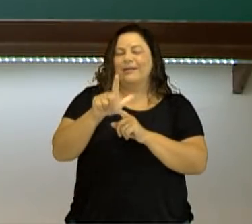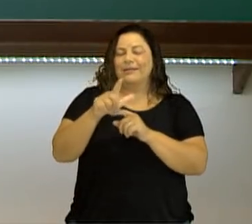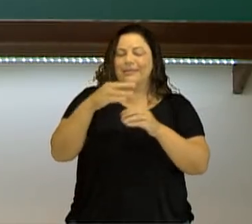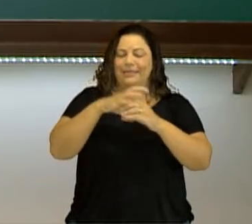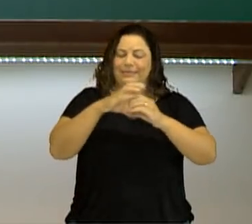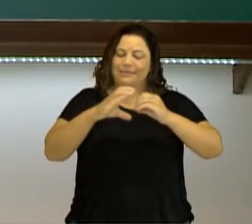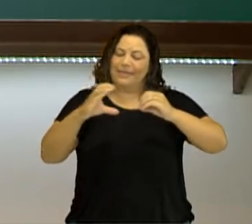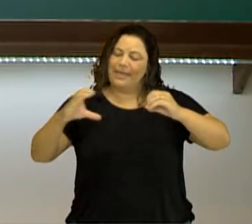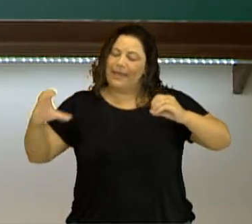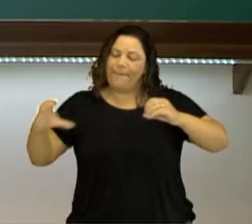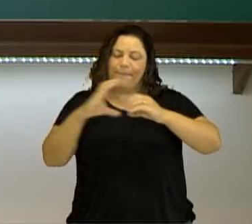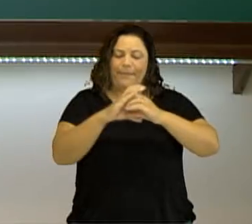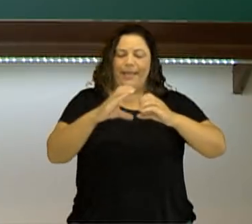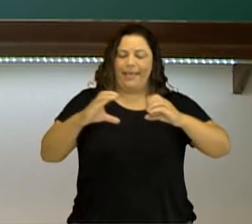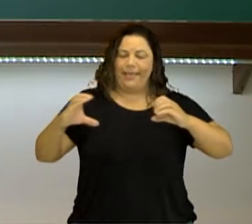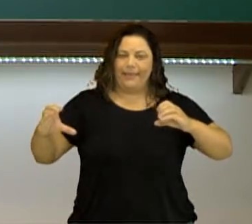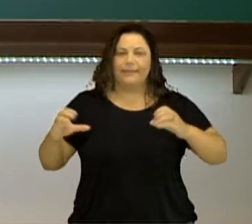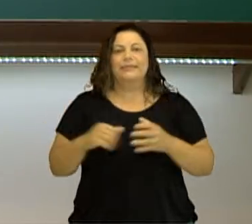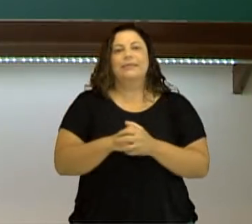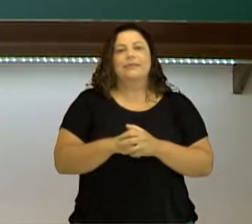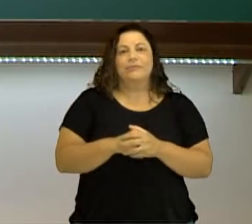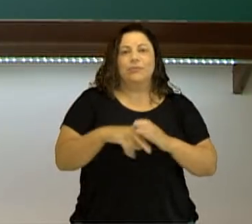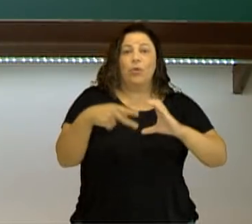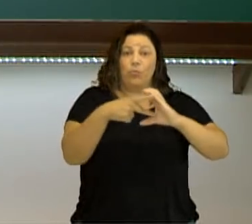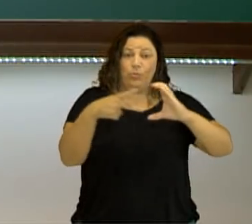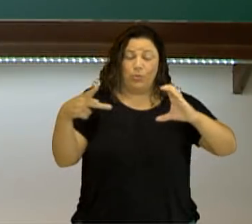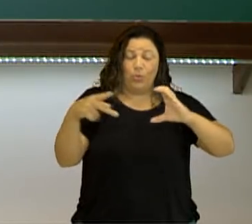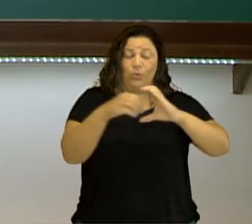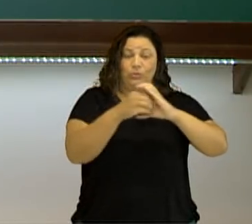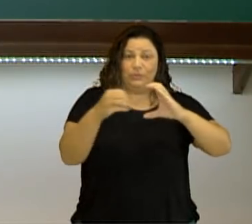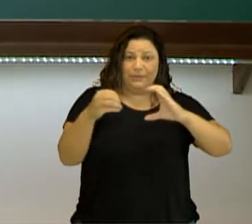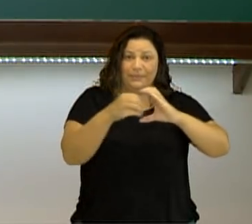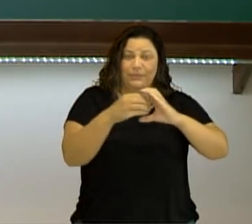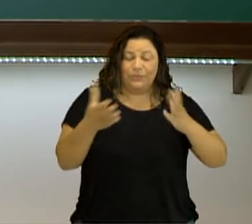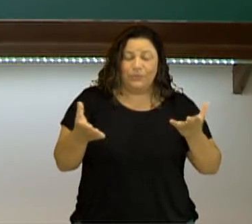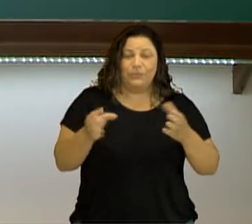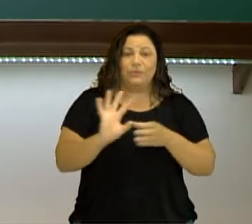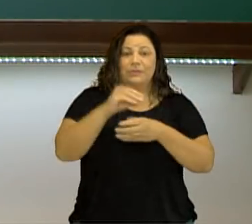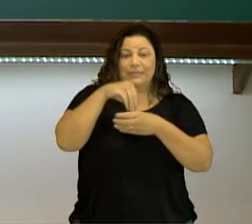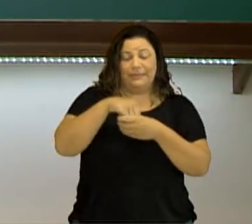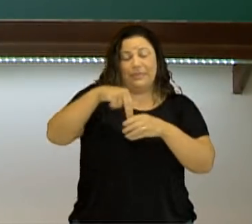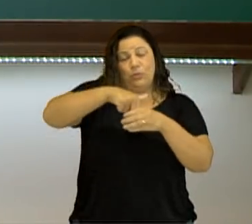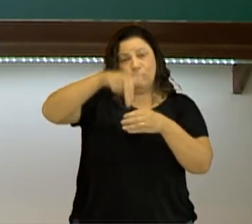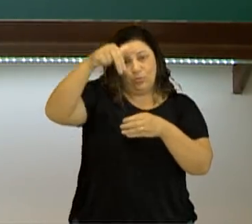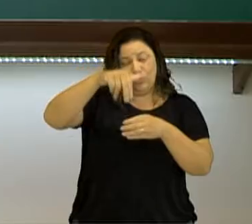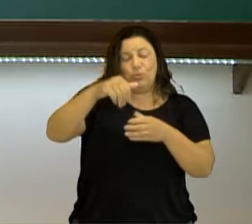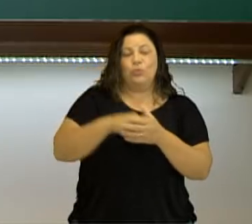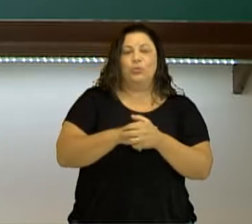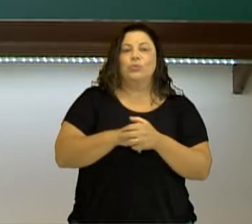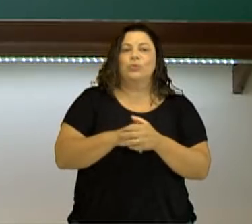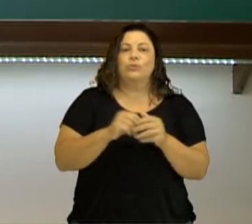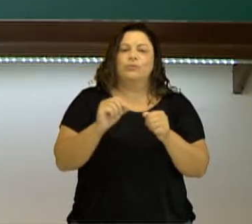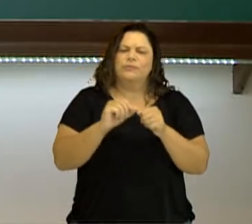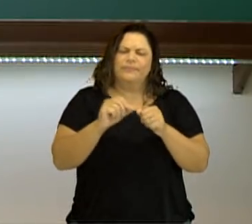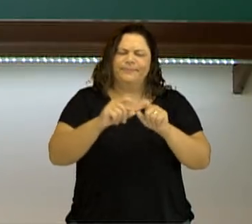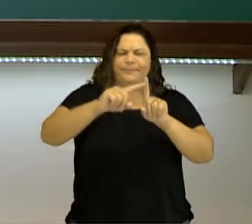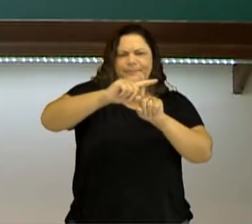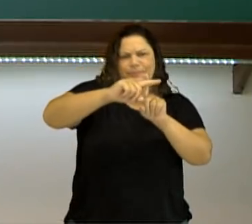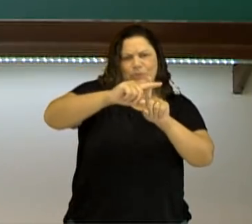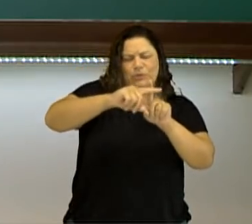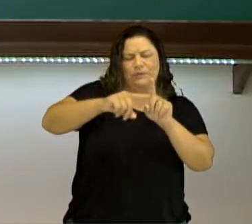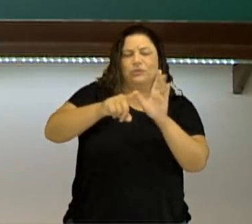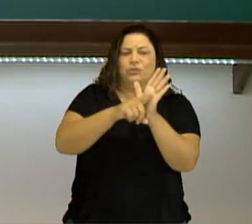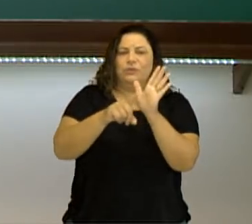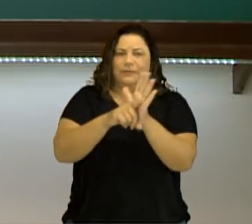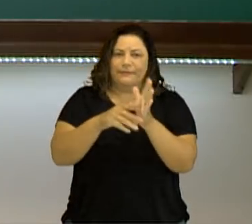camadas, e os prótons e nêutrons estão dentro do núcleo, formando lá a carga positiva e